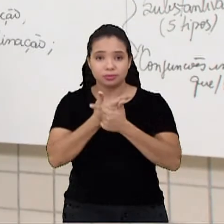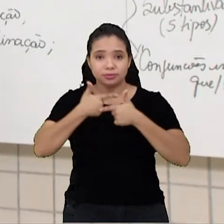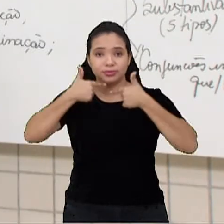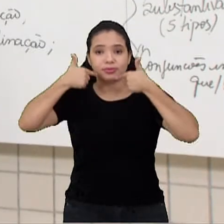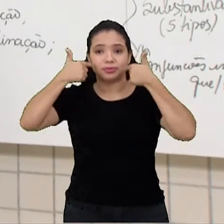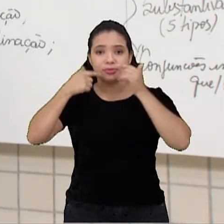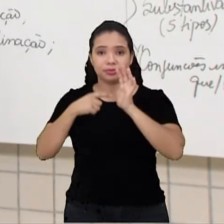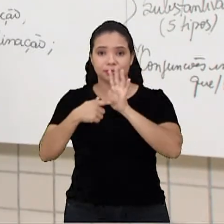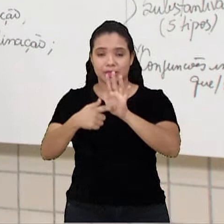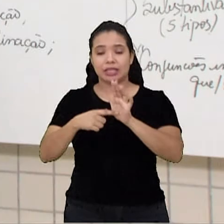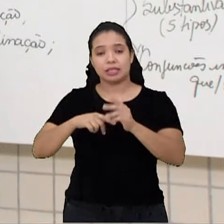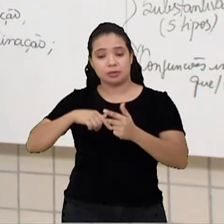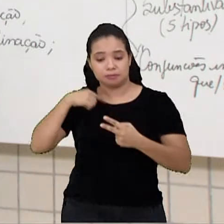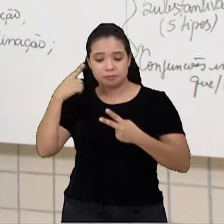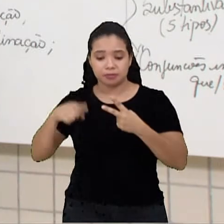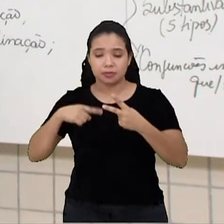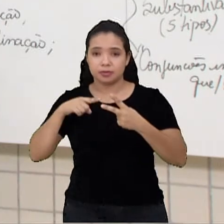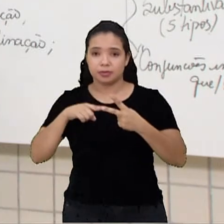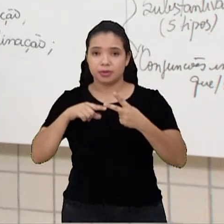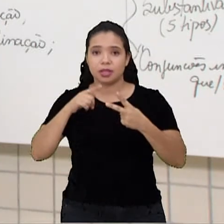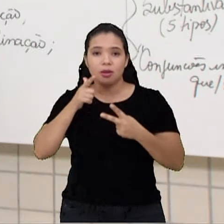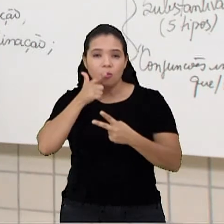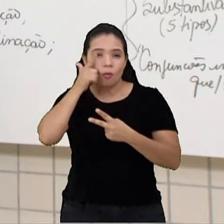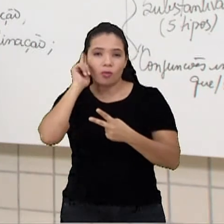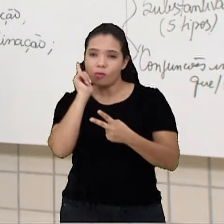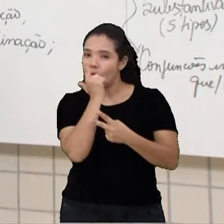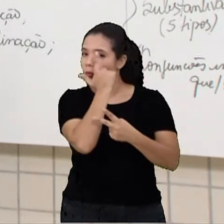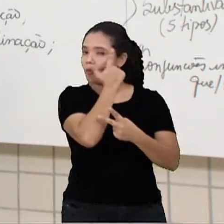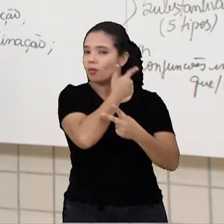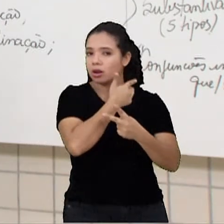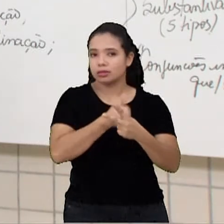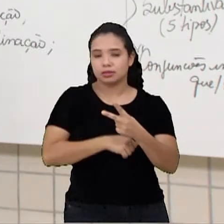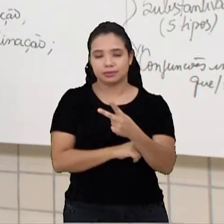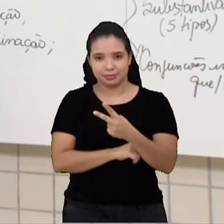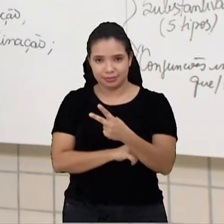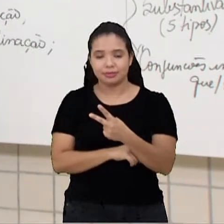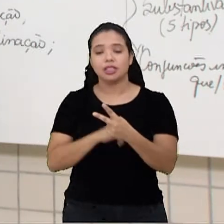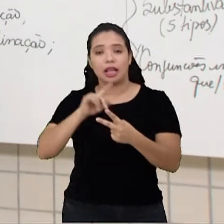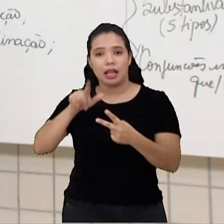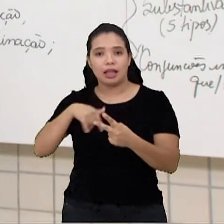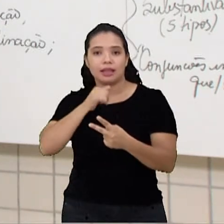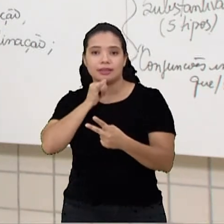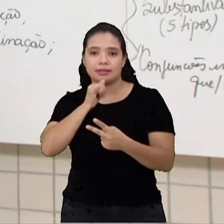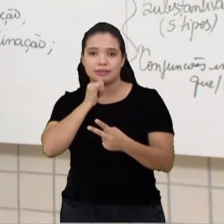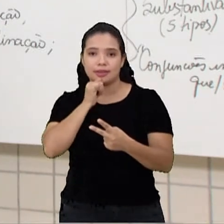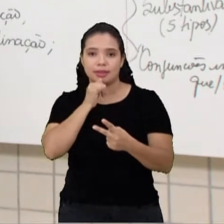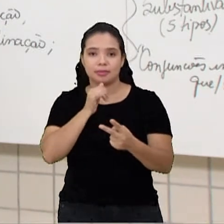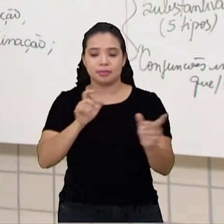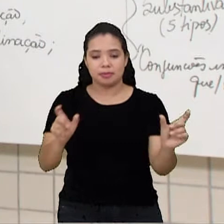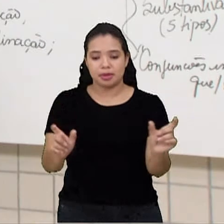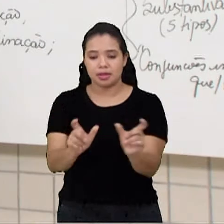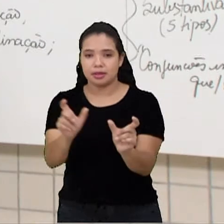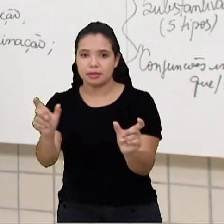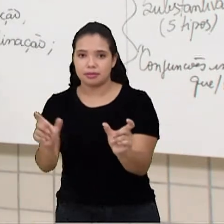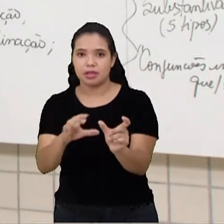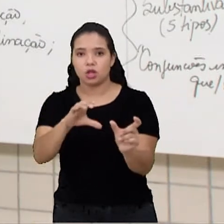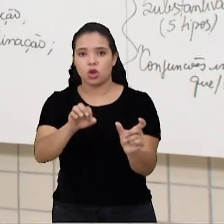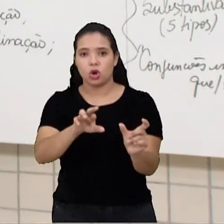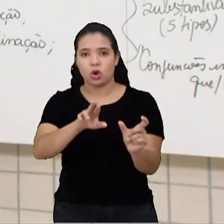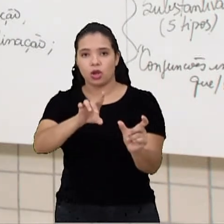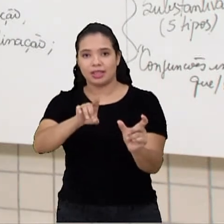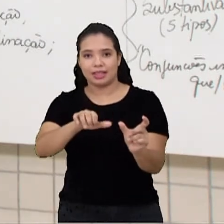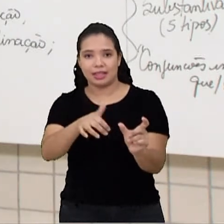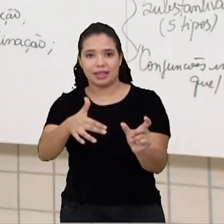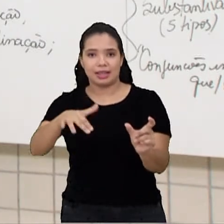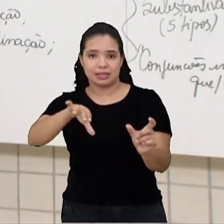oração, as rugazinhas sumiram. Então, são exemplos de período composto por coordenação. E eu